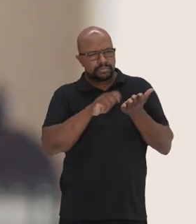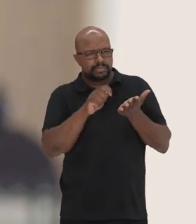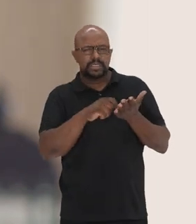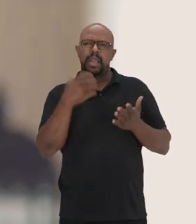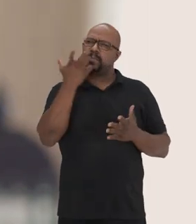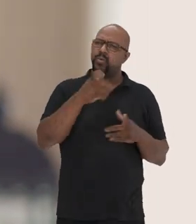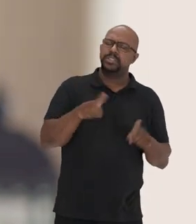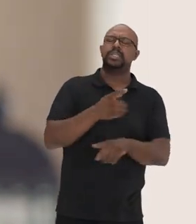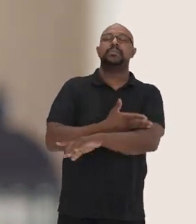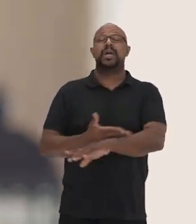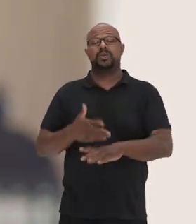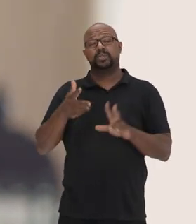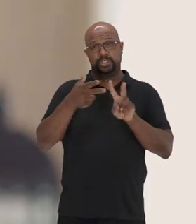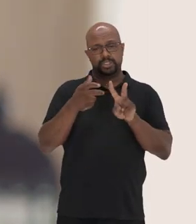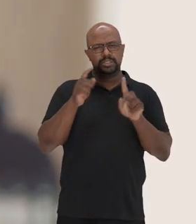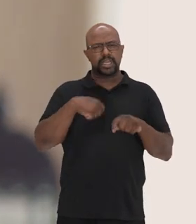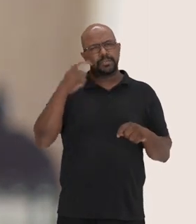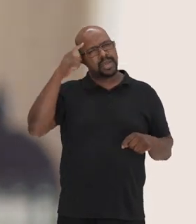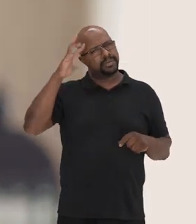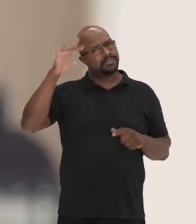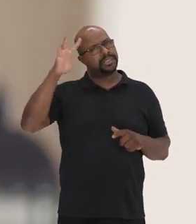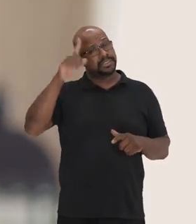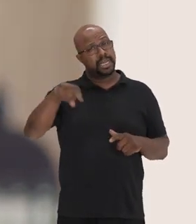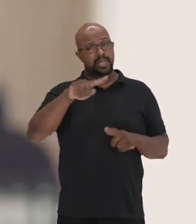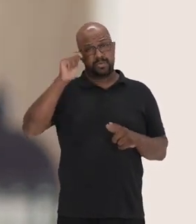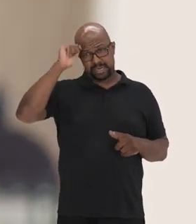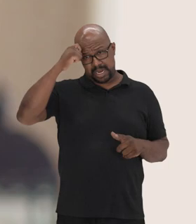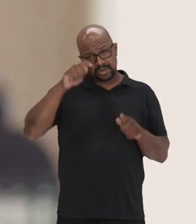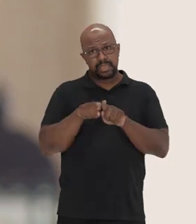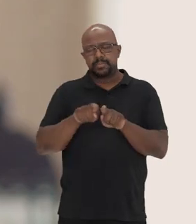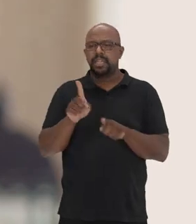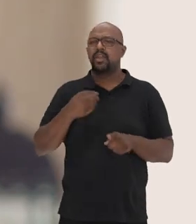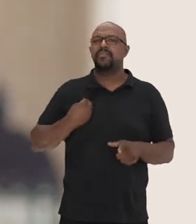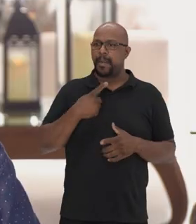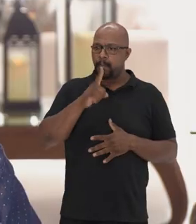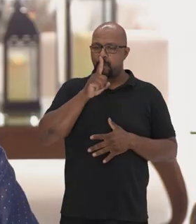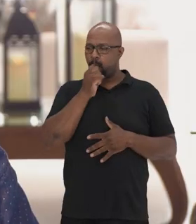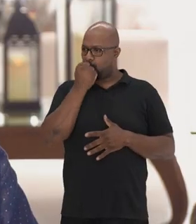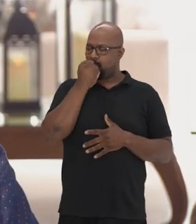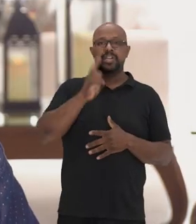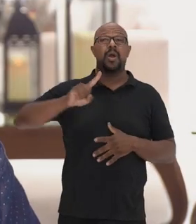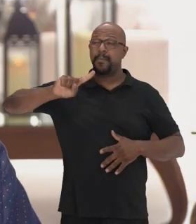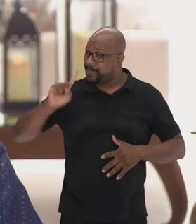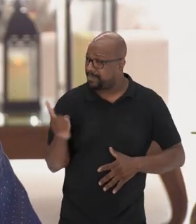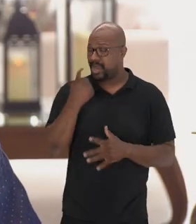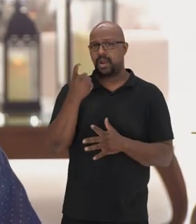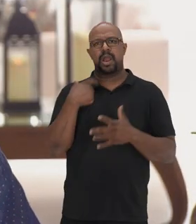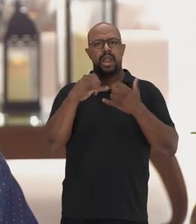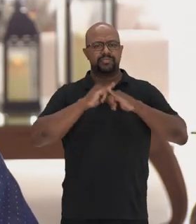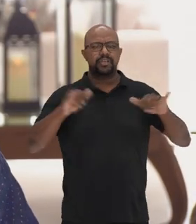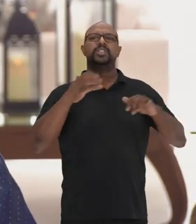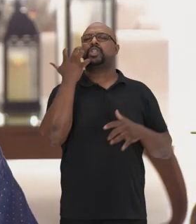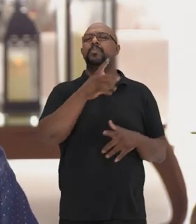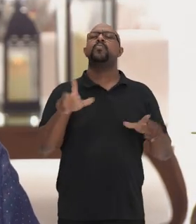música e dos brancos e dos indígenas dá para imaginar que os negros também não viviam no silêncio o primeiro relato que se tem de música